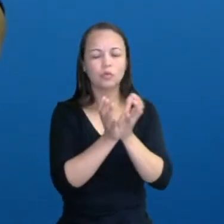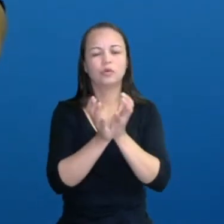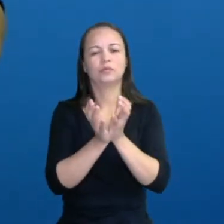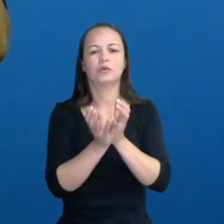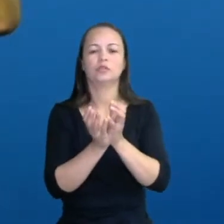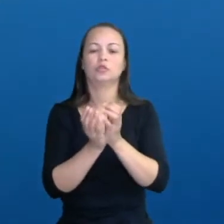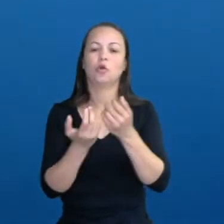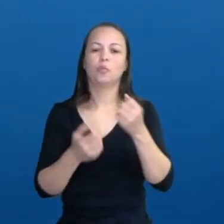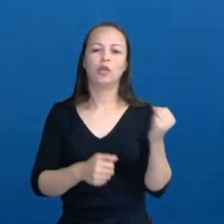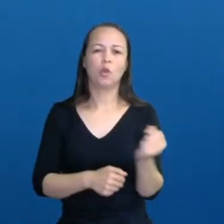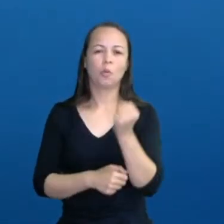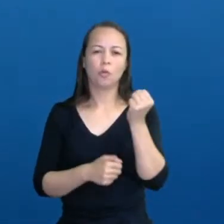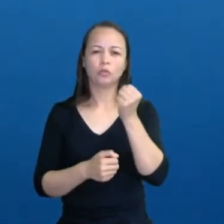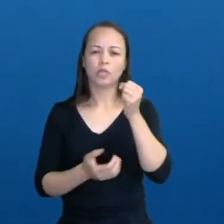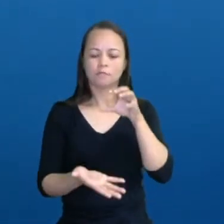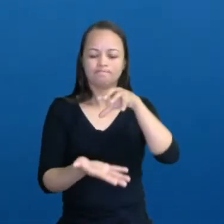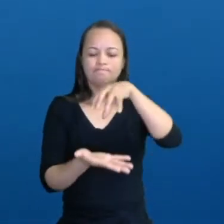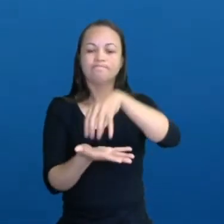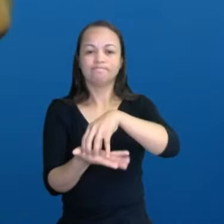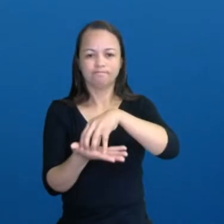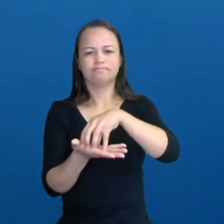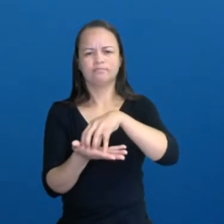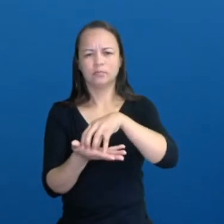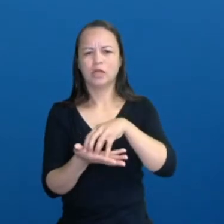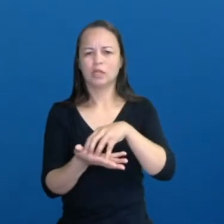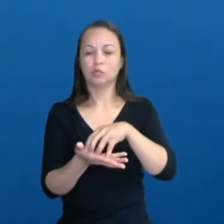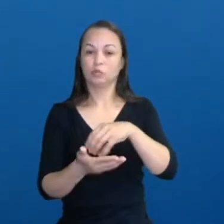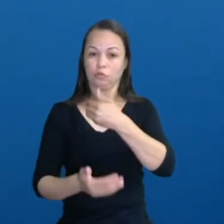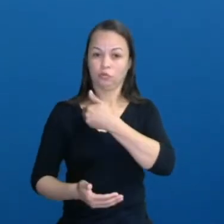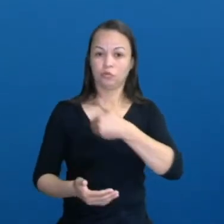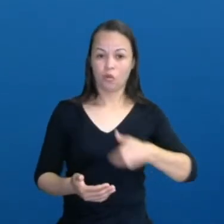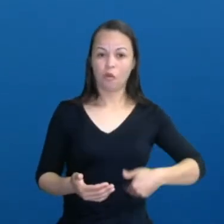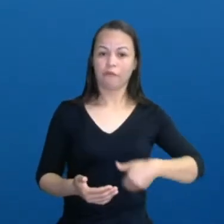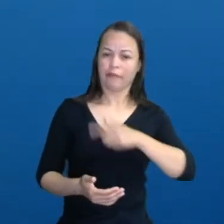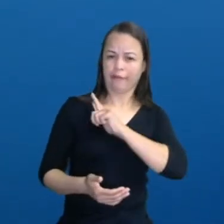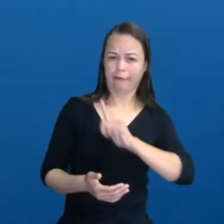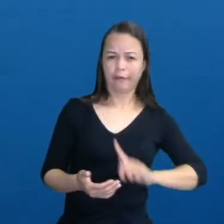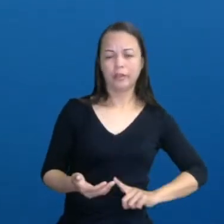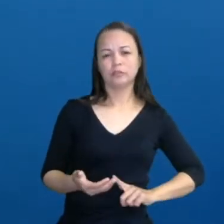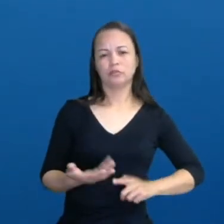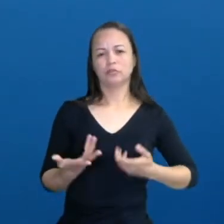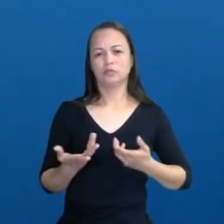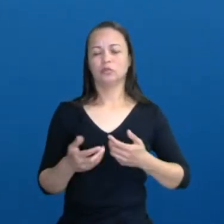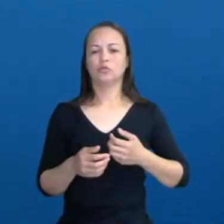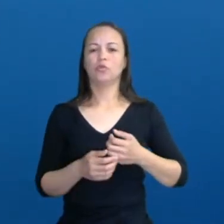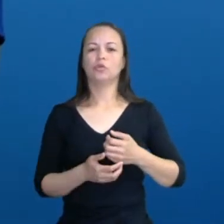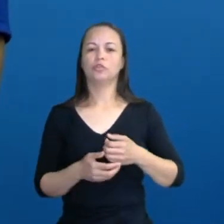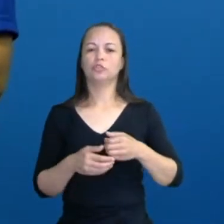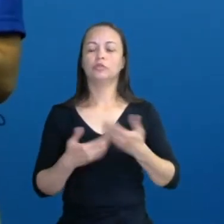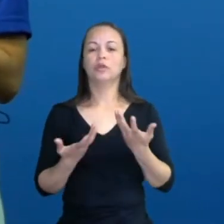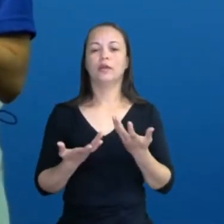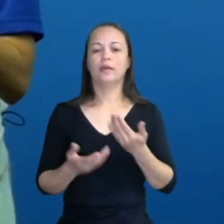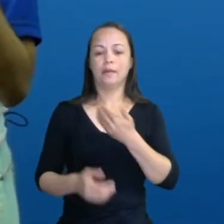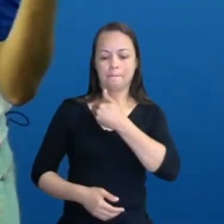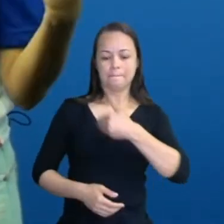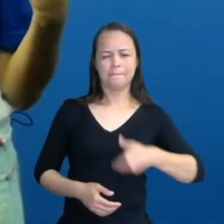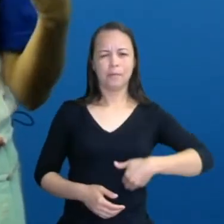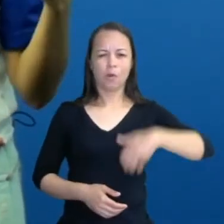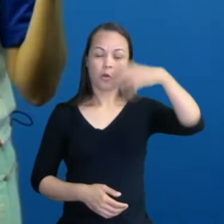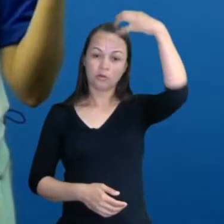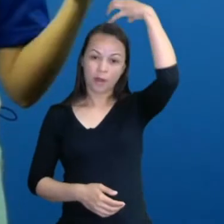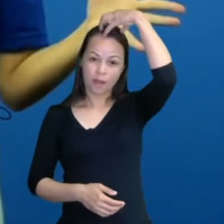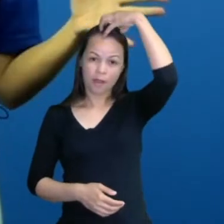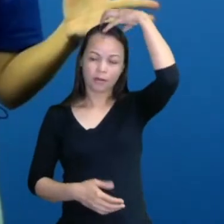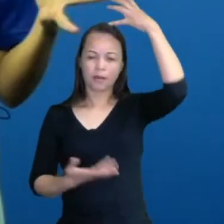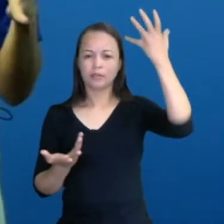esse poder centralizador dos governos, dos monarcas, e sobre